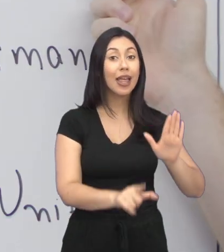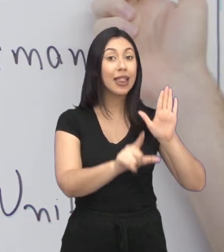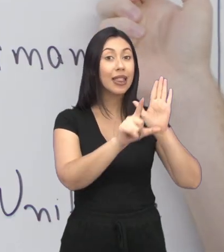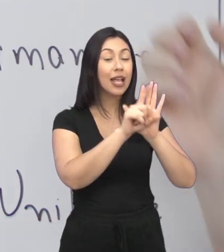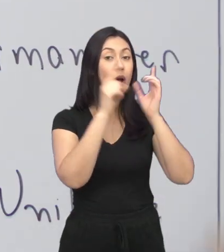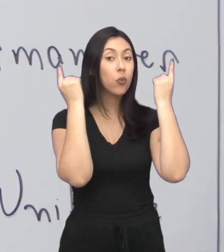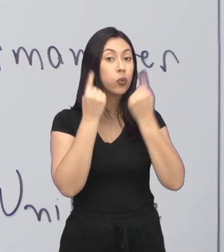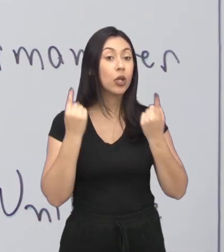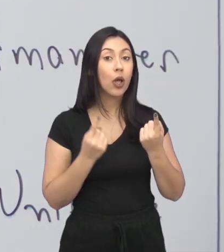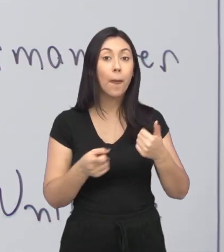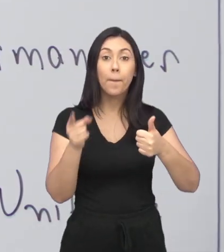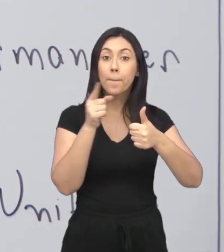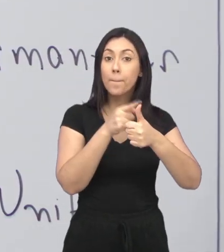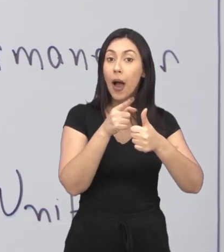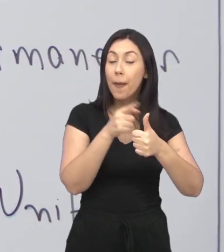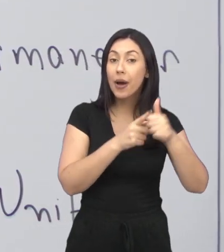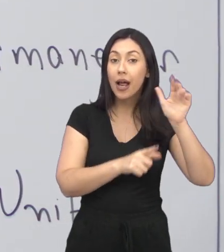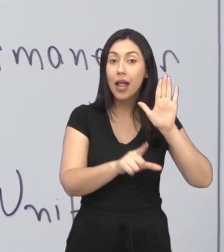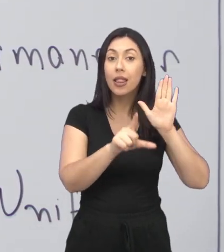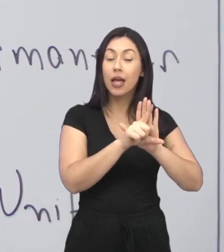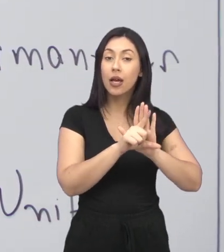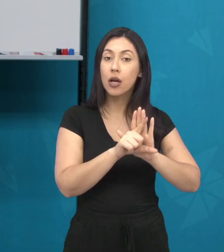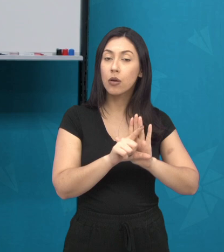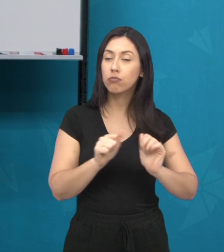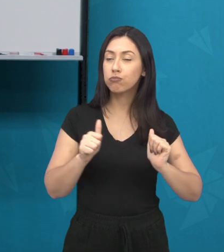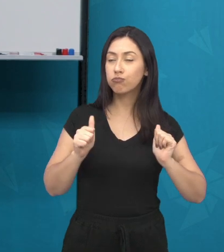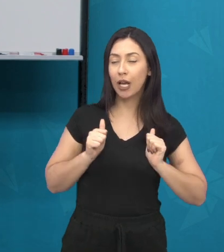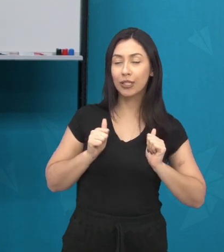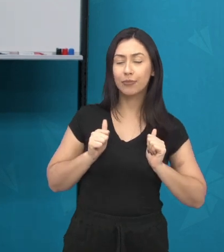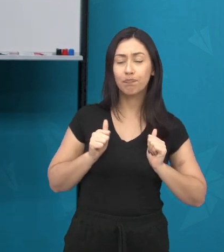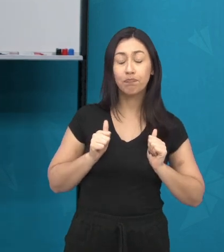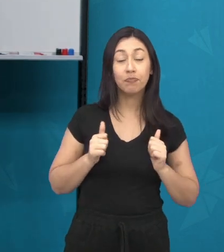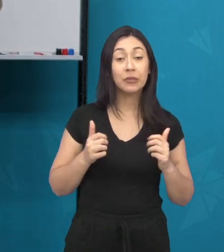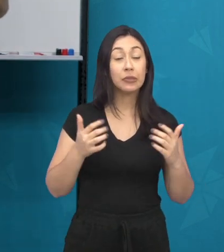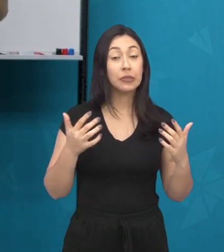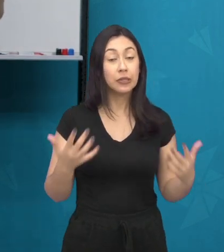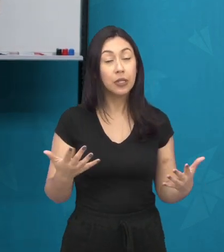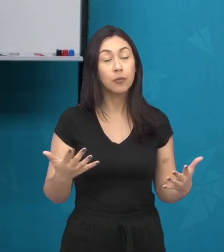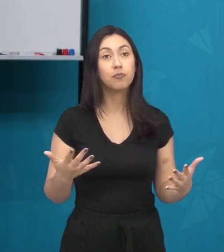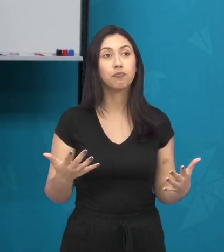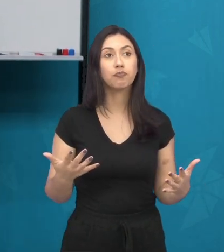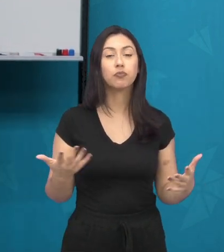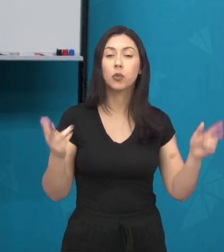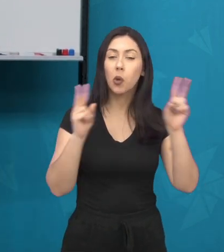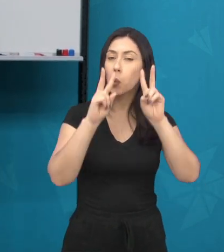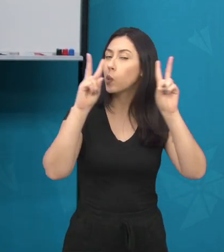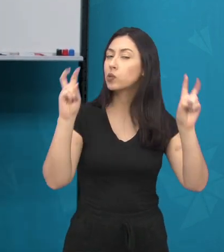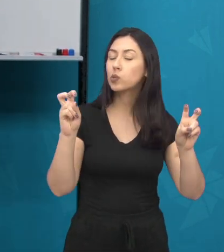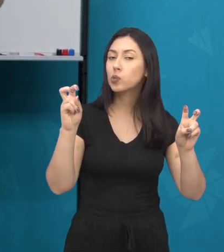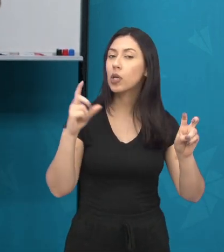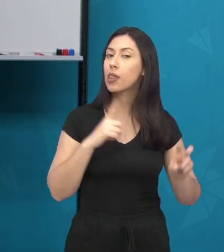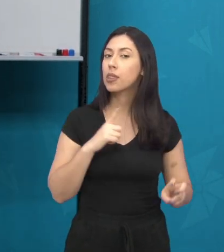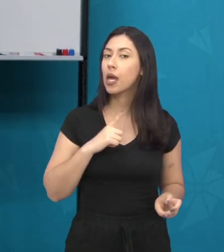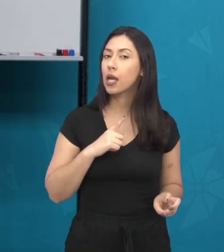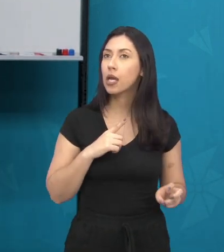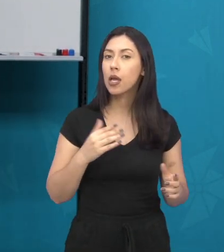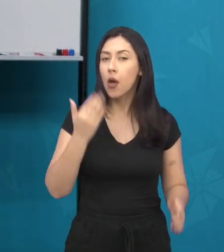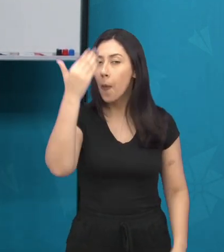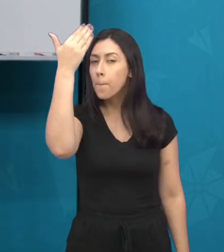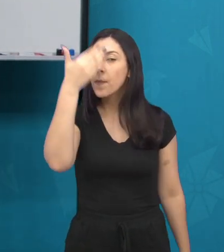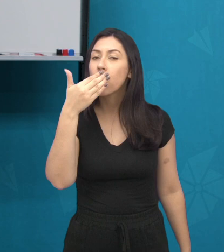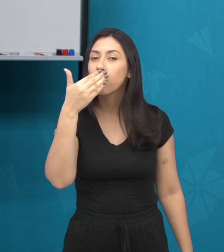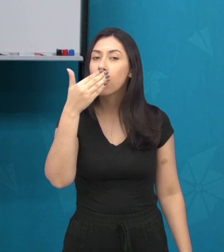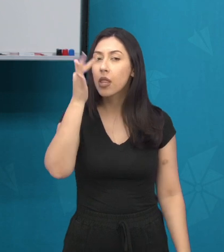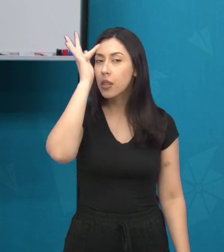primeira lei lei da inércia rapaziada é o seguinte essa esse assunto cai geralmente nas provas de maneira